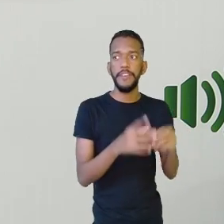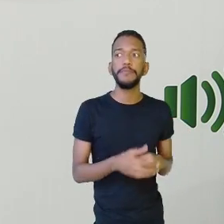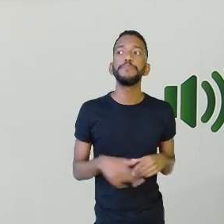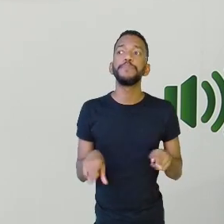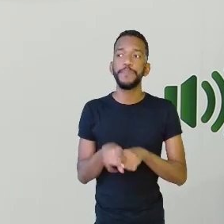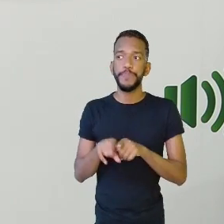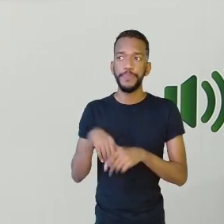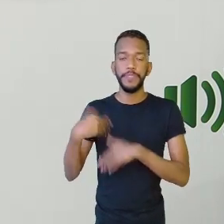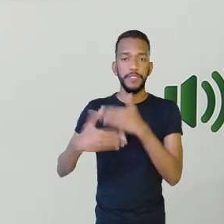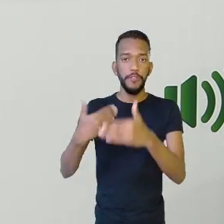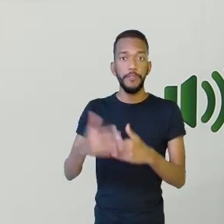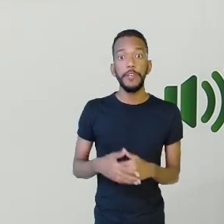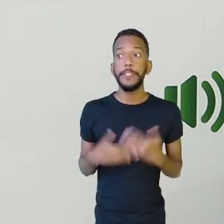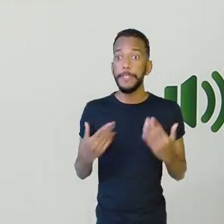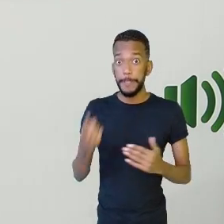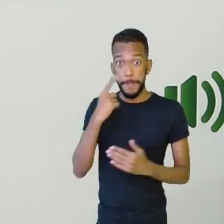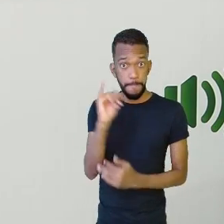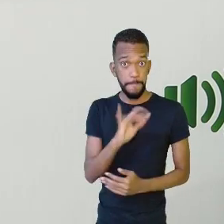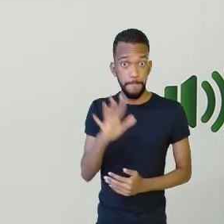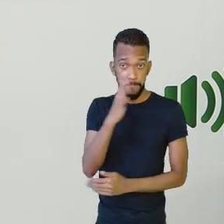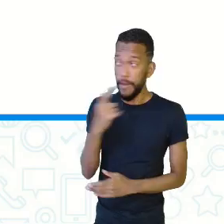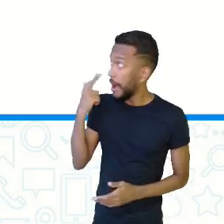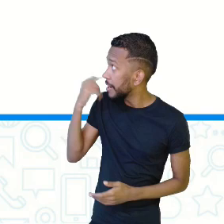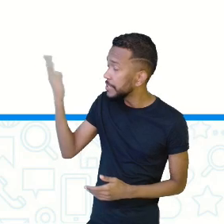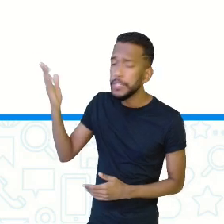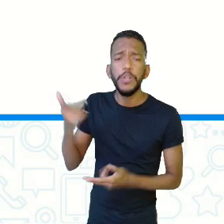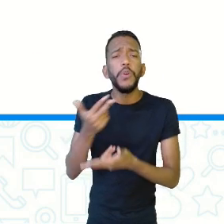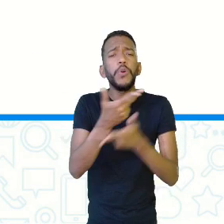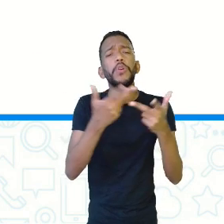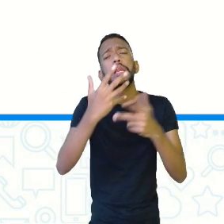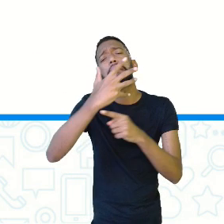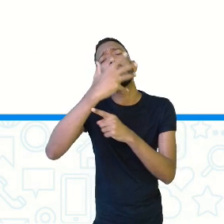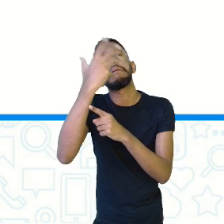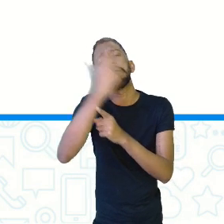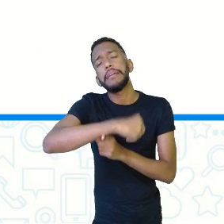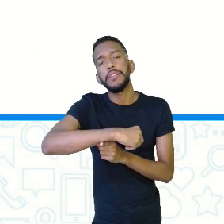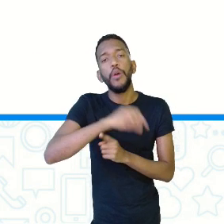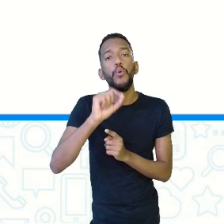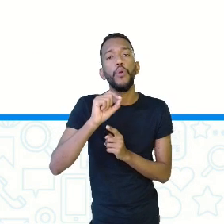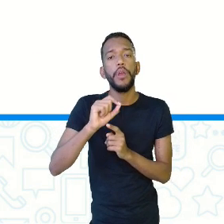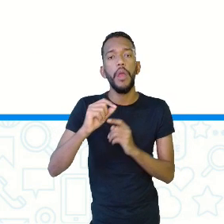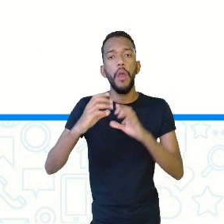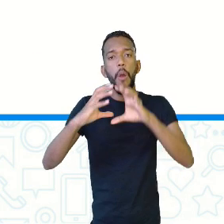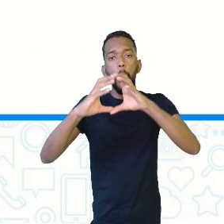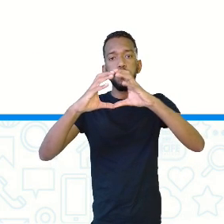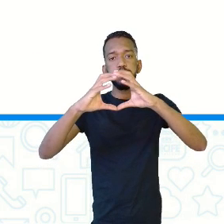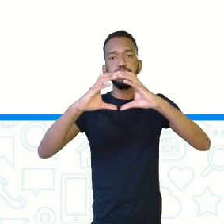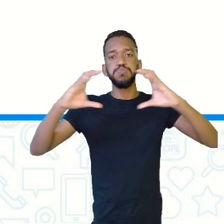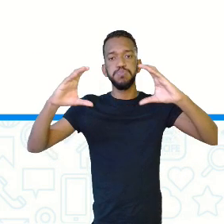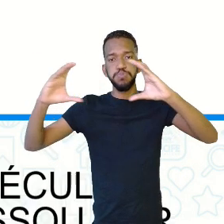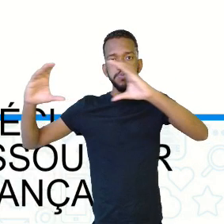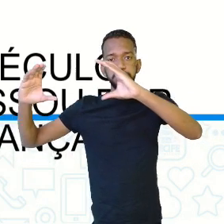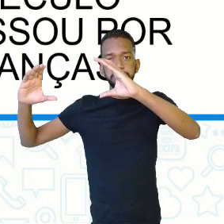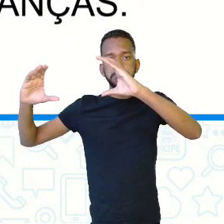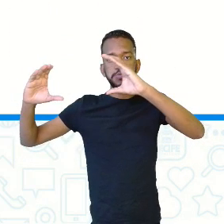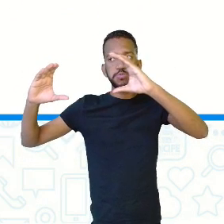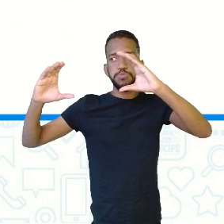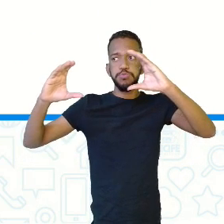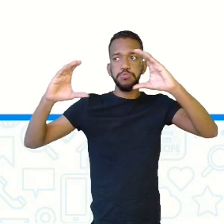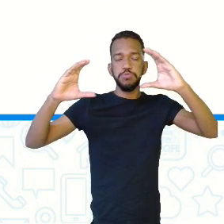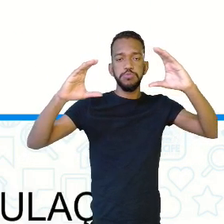se desenvolvendo. Gente, nessa imagem aí nós temos uma coisa linda, que foi o dirigível. O